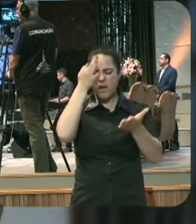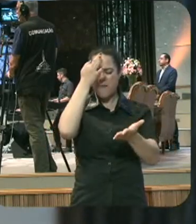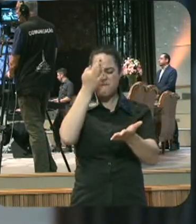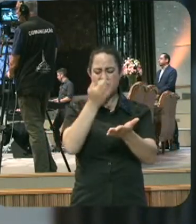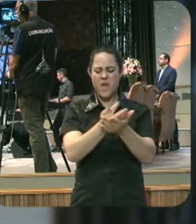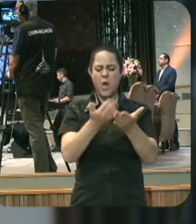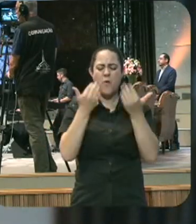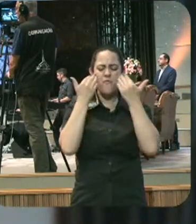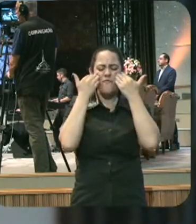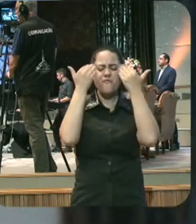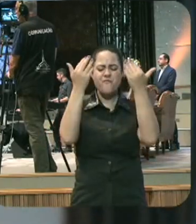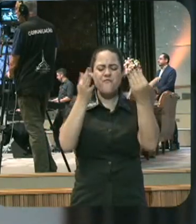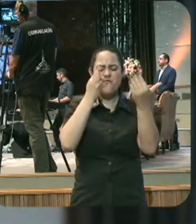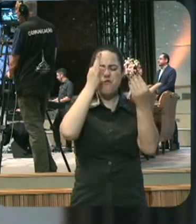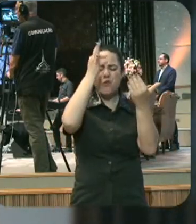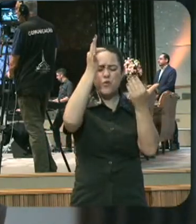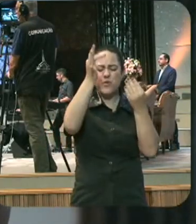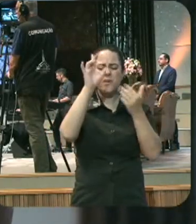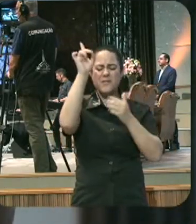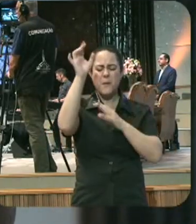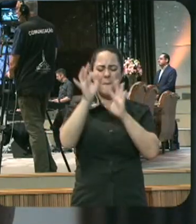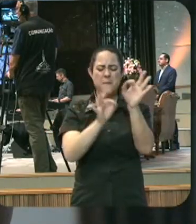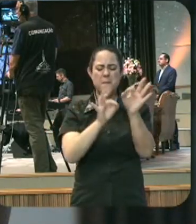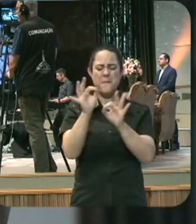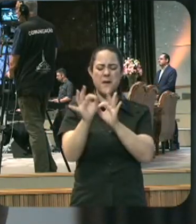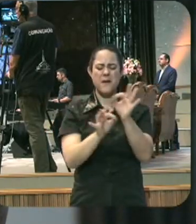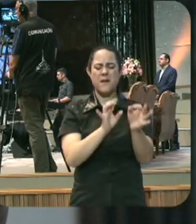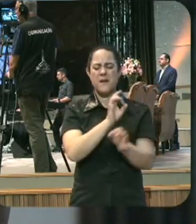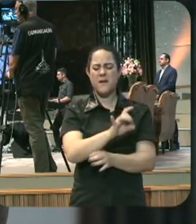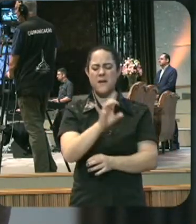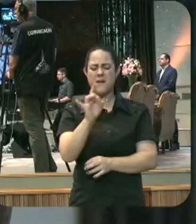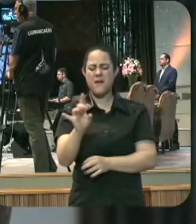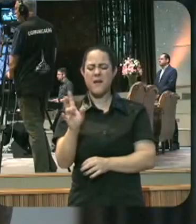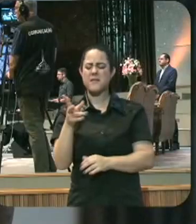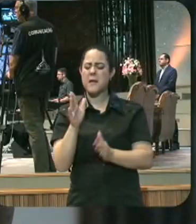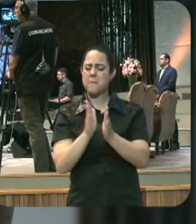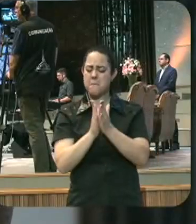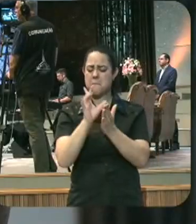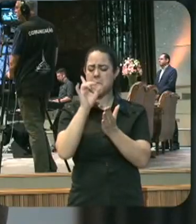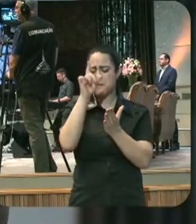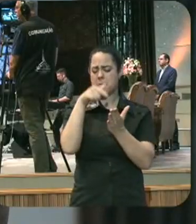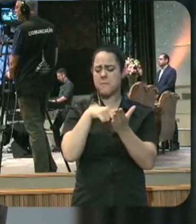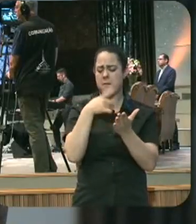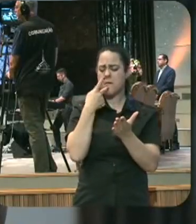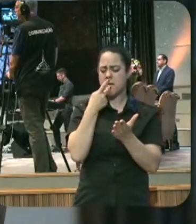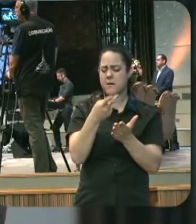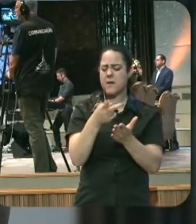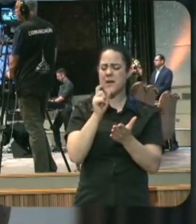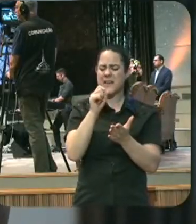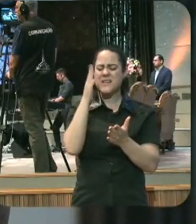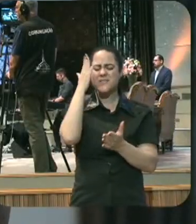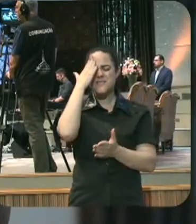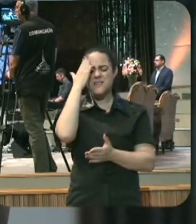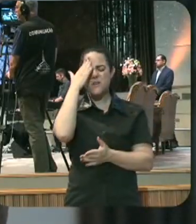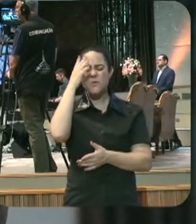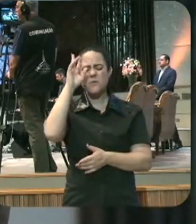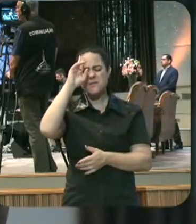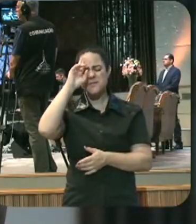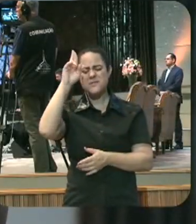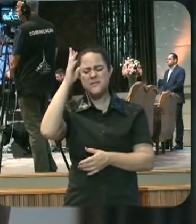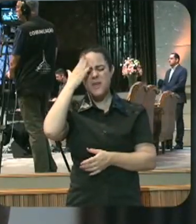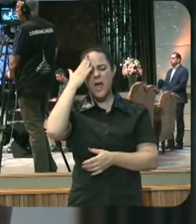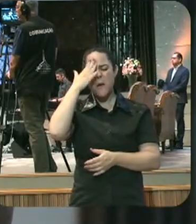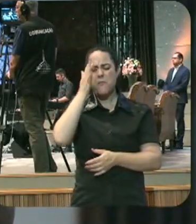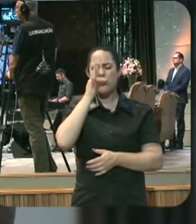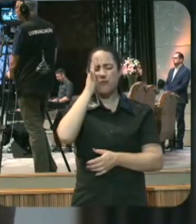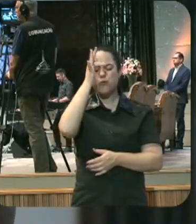quero olhar para o futuro que o Senhor vai dar para eles, Senhor. E a tua palavra diz, Senhor, que o Senhor bem sabe o